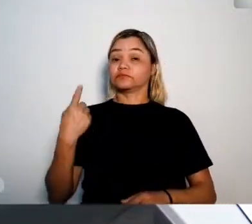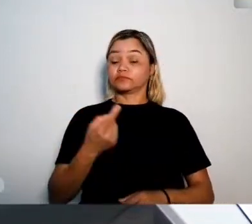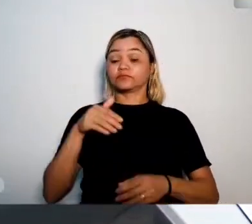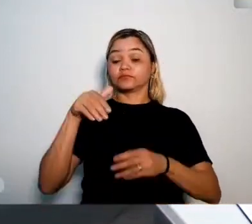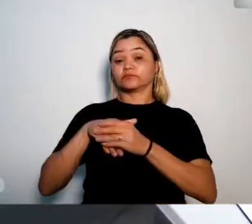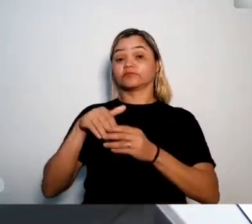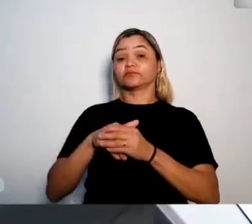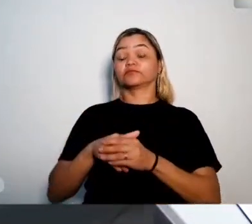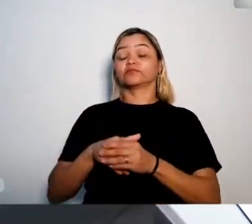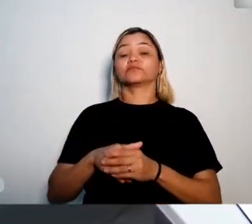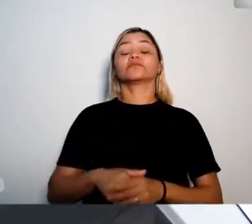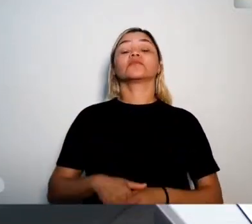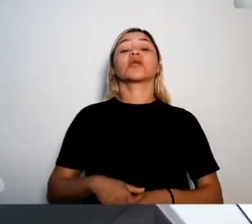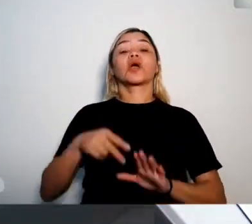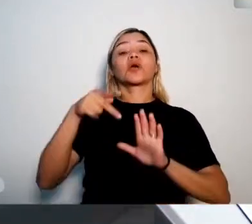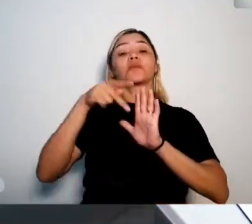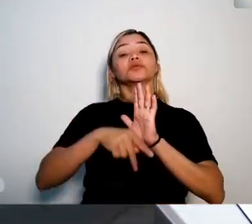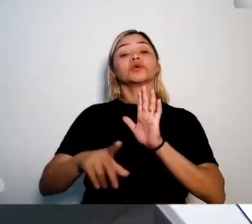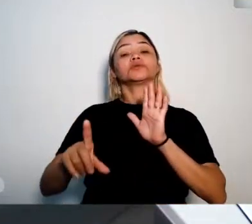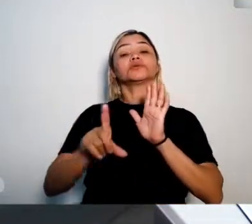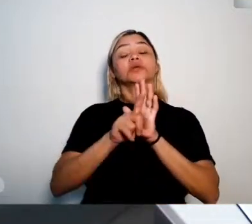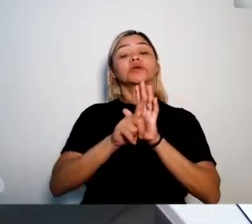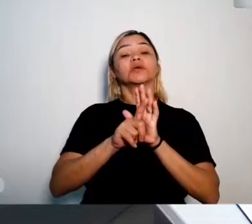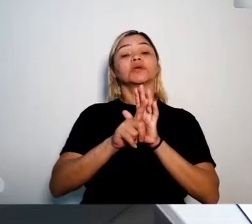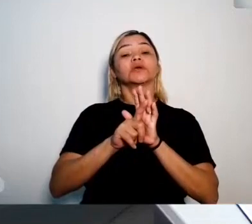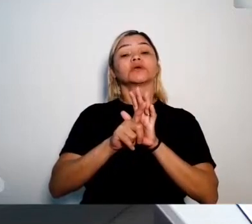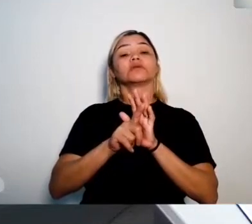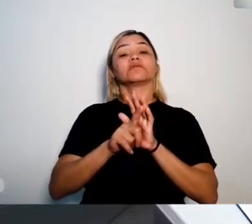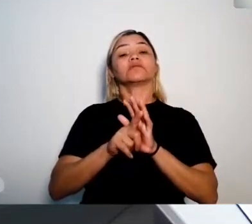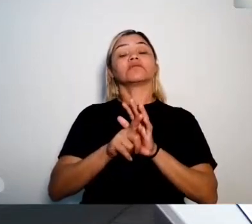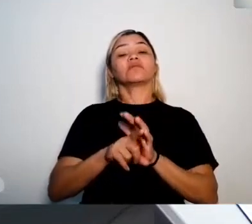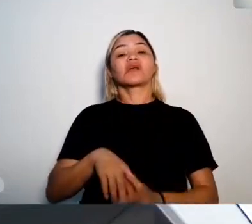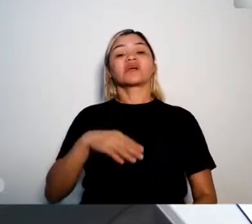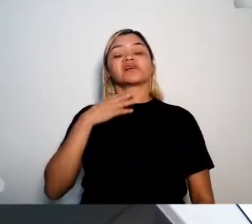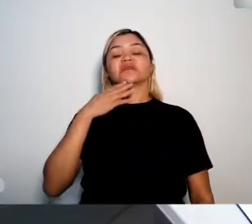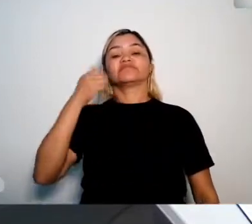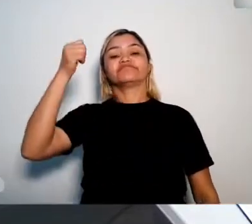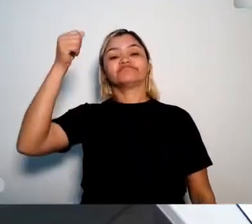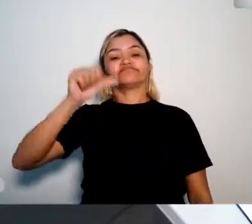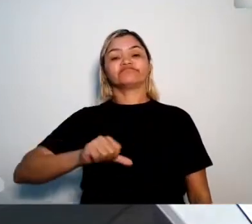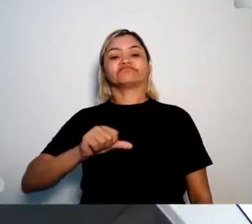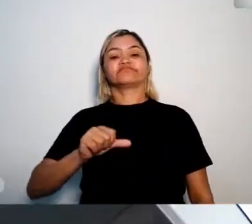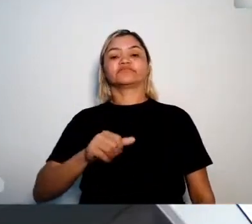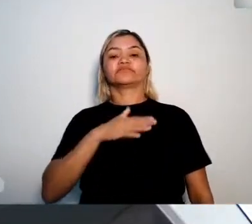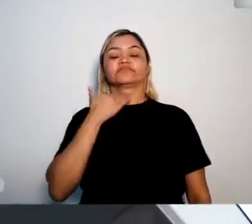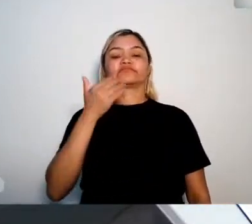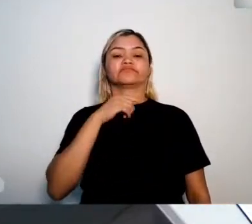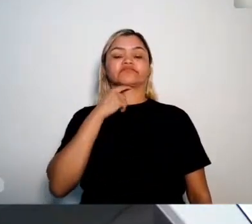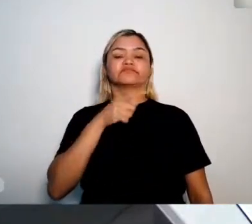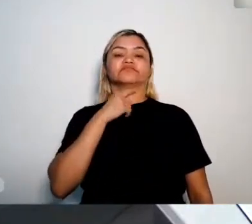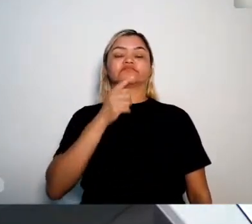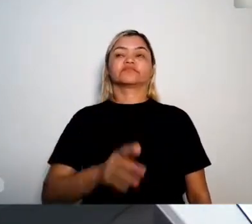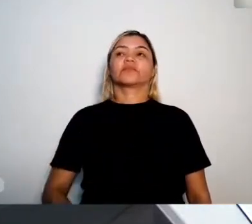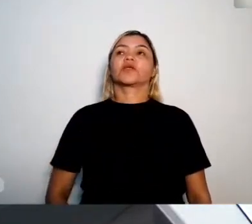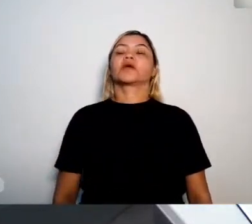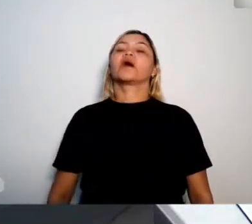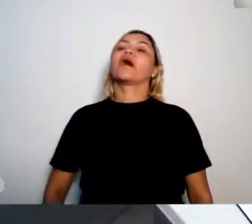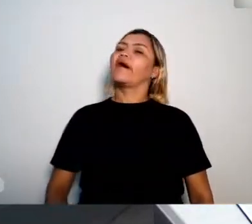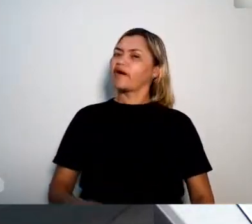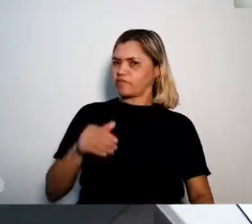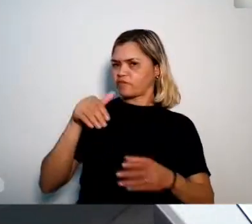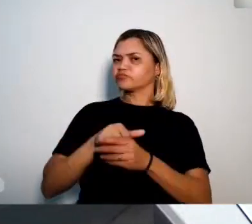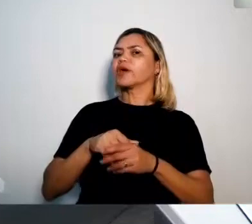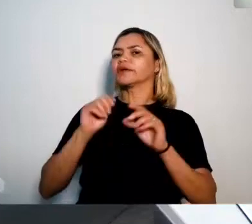um projeto de lei morto. Nós vamos votar? Vamos. A maioria quer? Vamos votar, a gente está